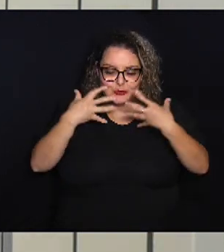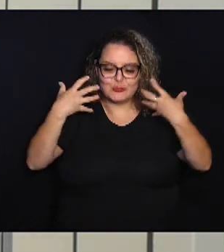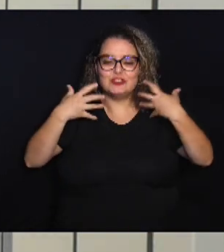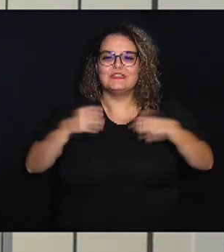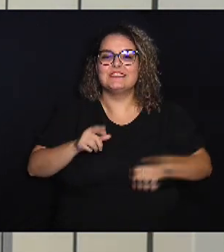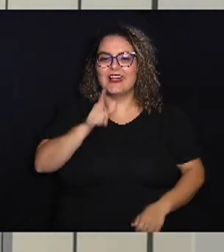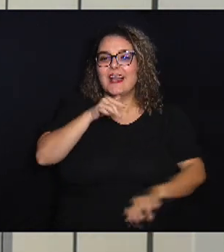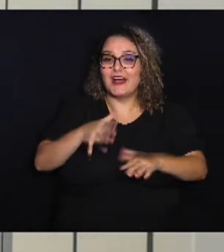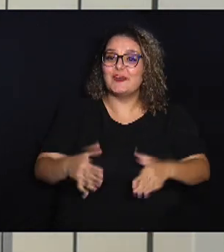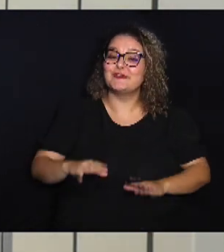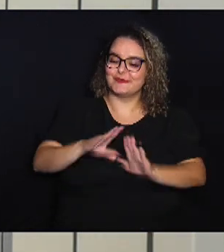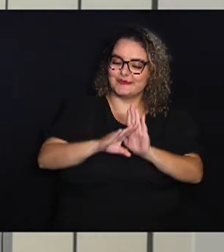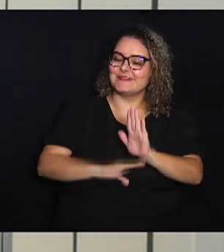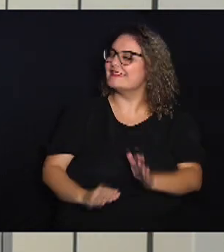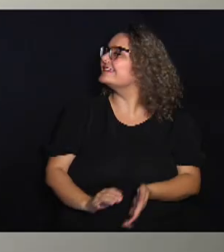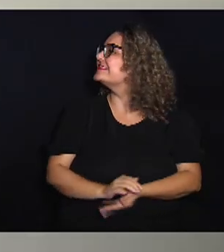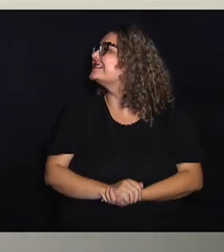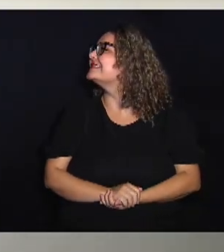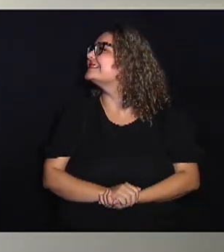quadro É o Bicho.